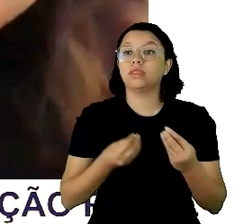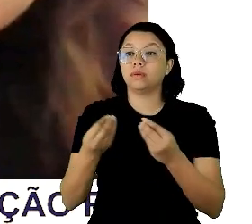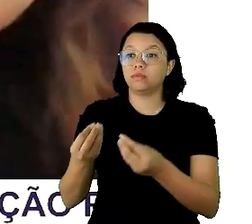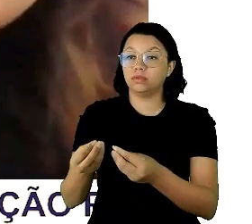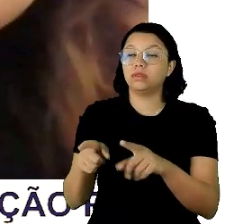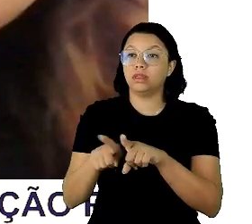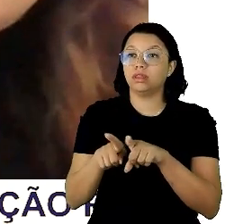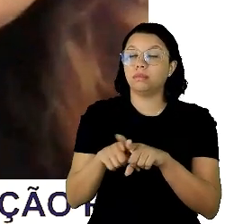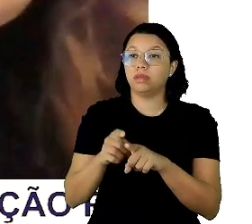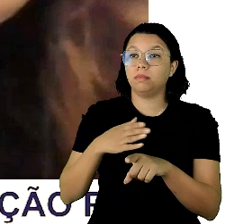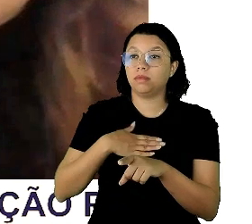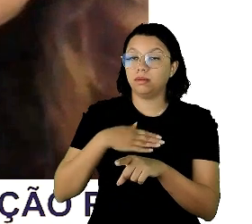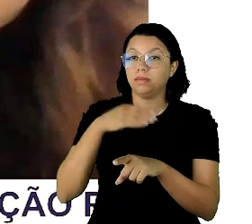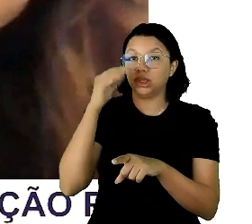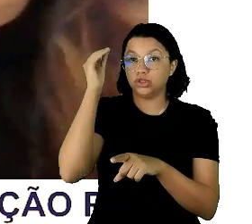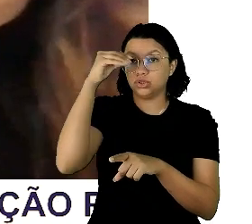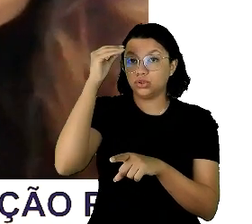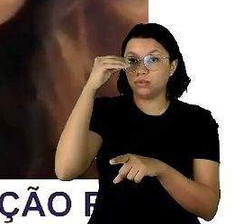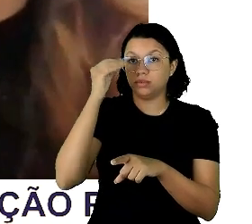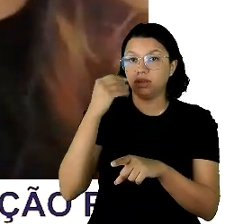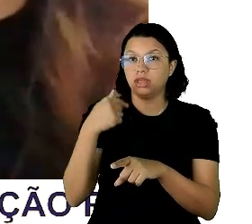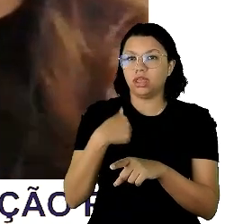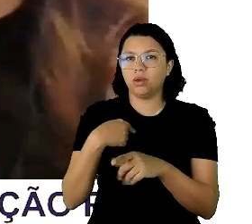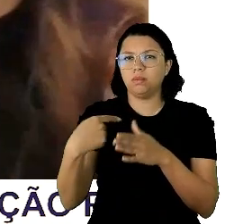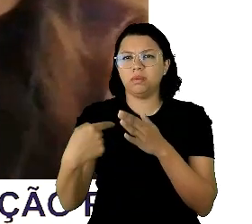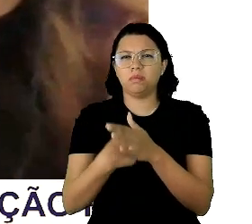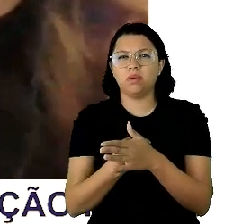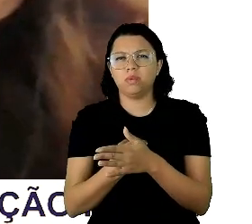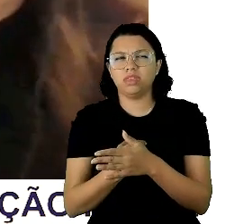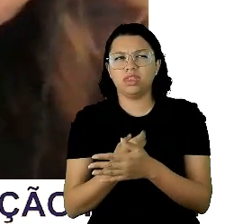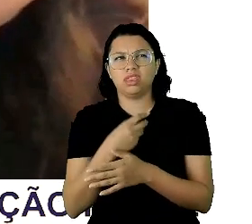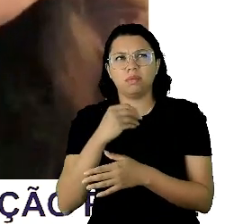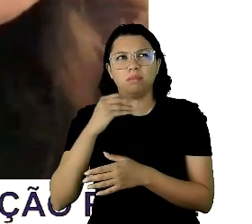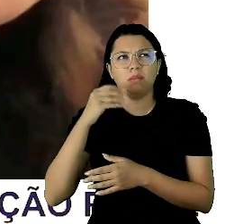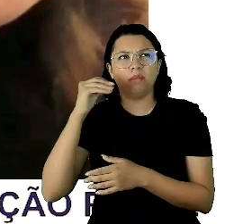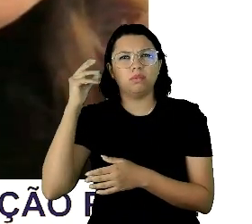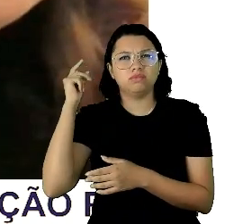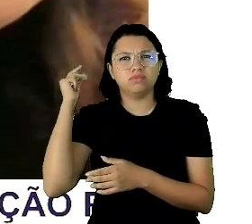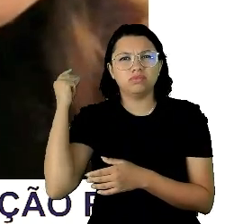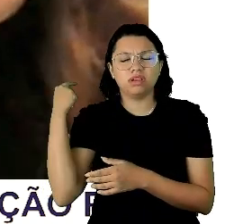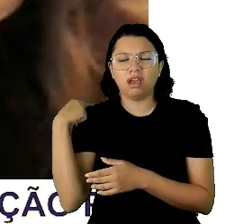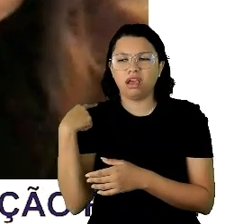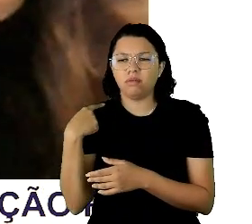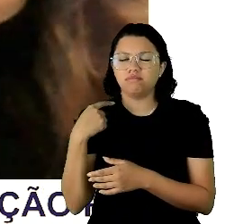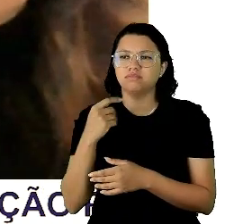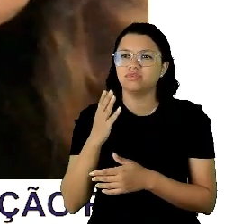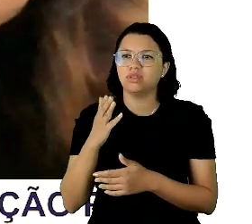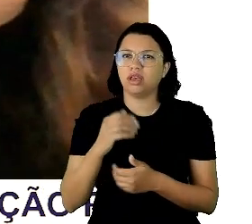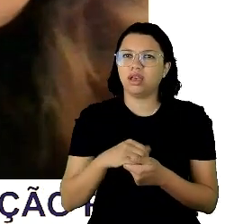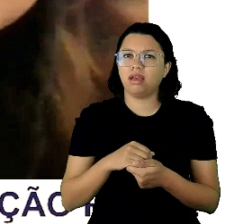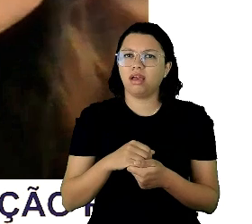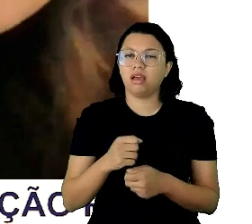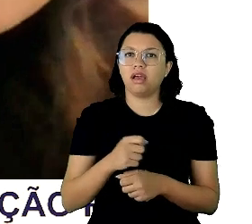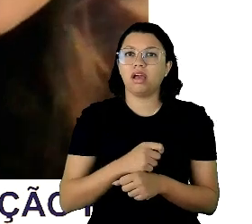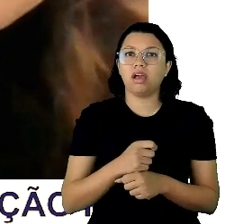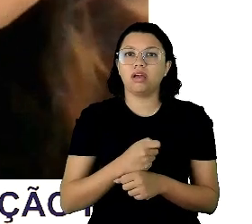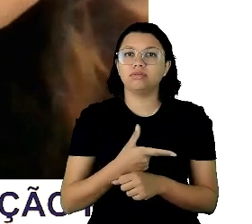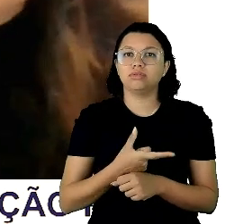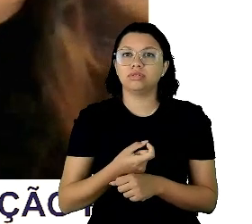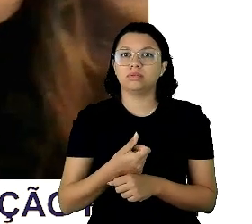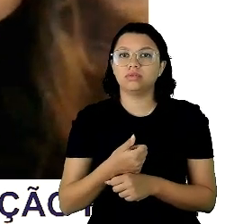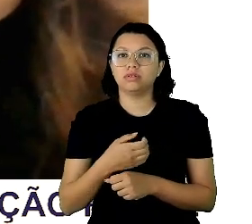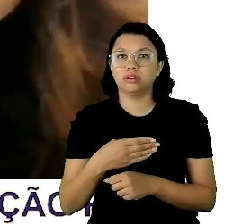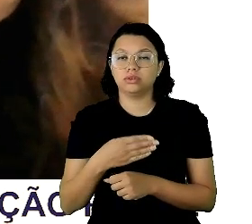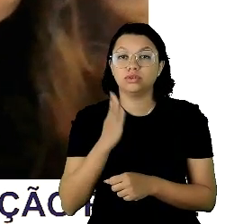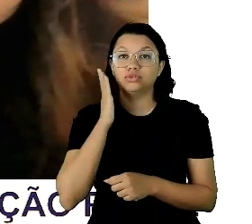E aí eu fico me perguntando, nossa, isso faz tanto tempo já, né? E em 2014, eu soube que